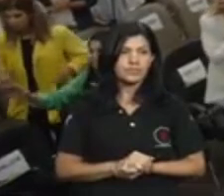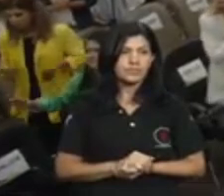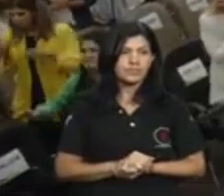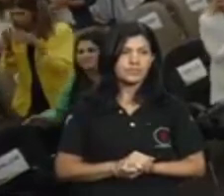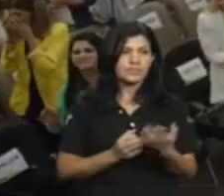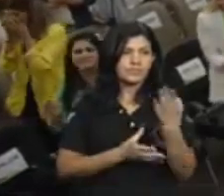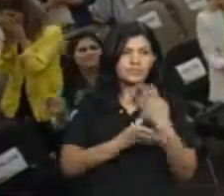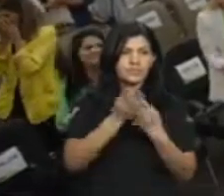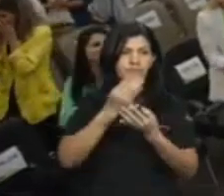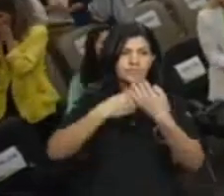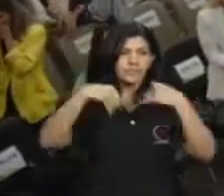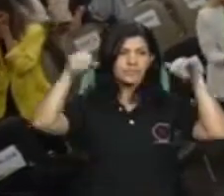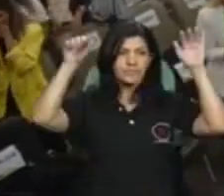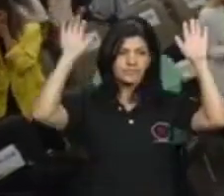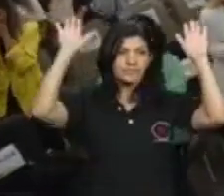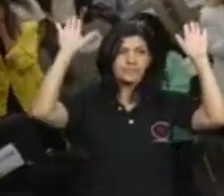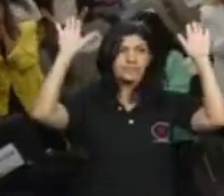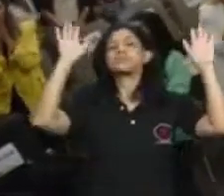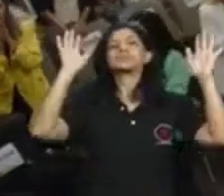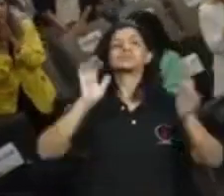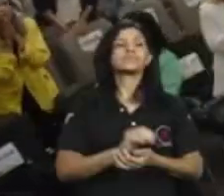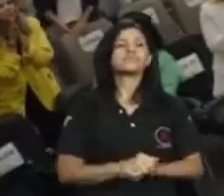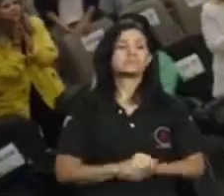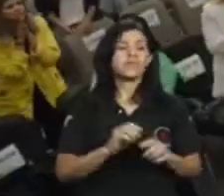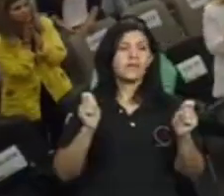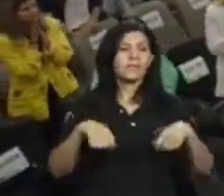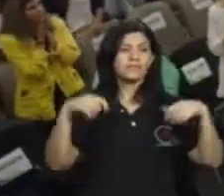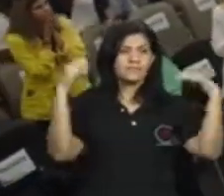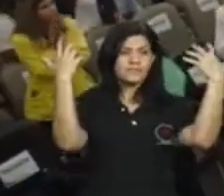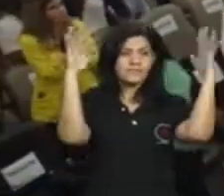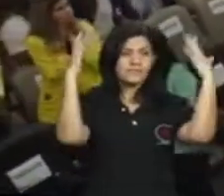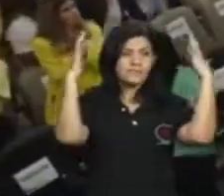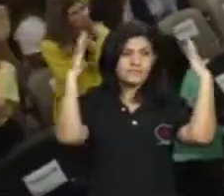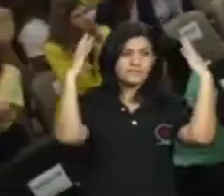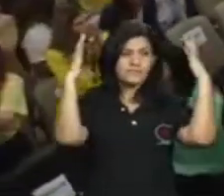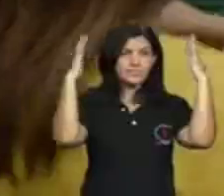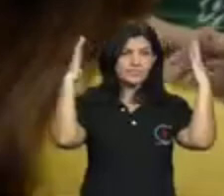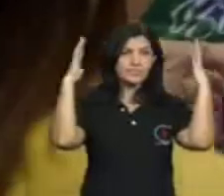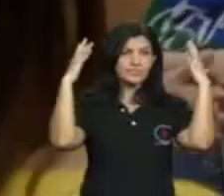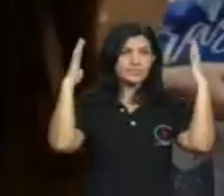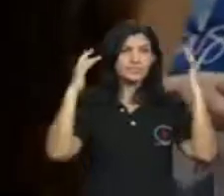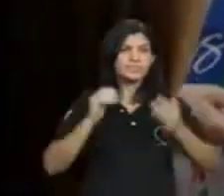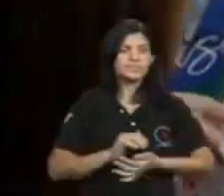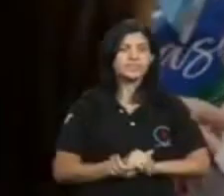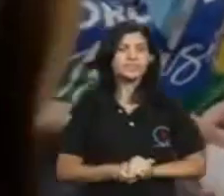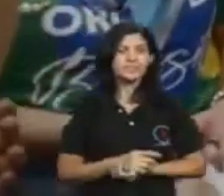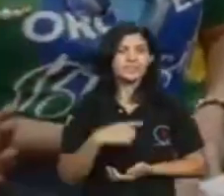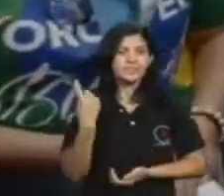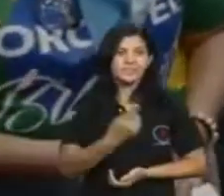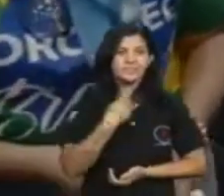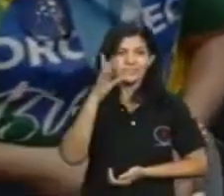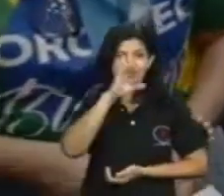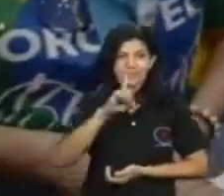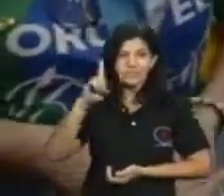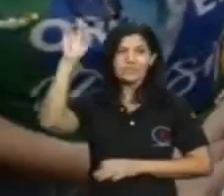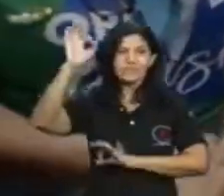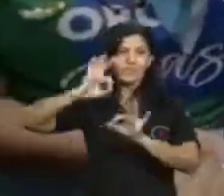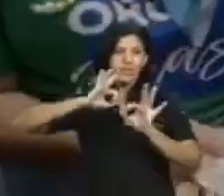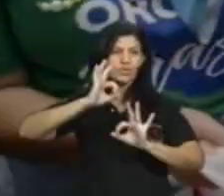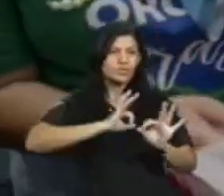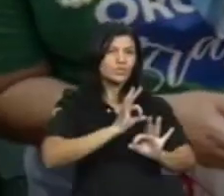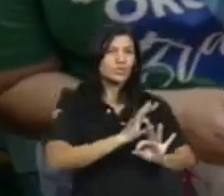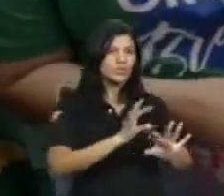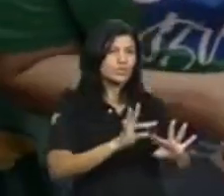céu. Aleluia. Você pode dar um aplauso e comemorar? Me dá um abraço. O nosso Deus está no controle, aleluia, de todas